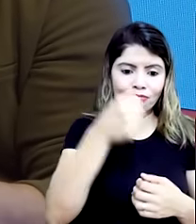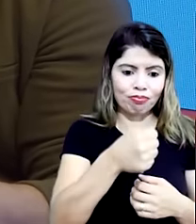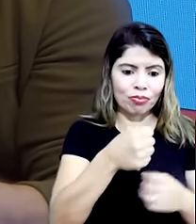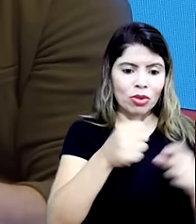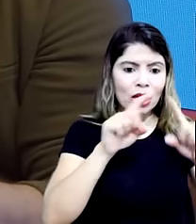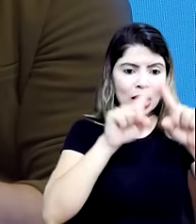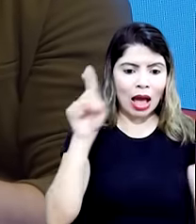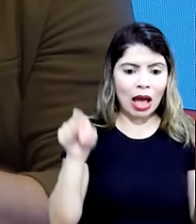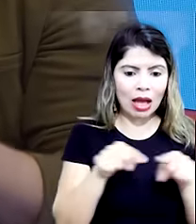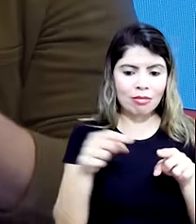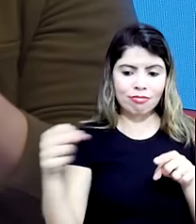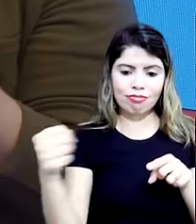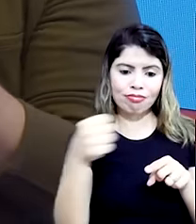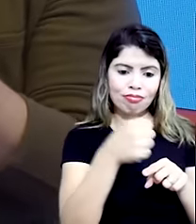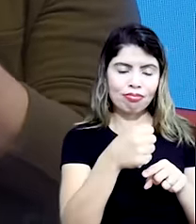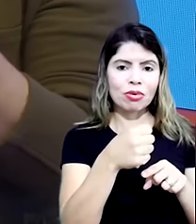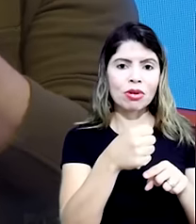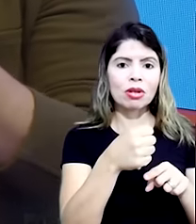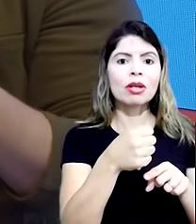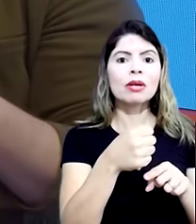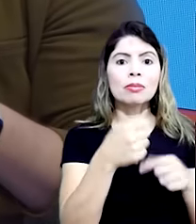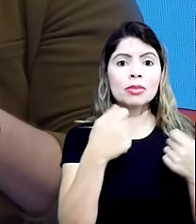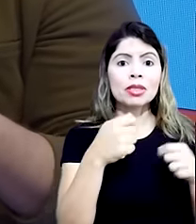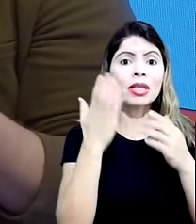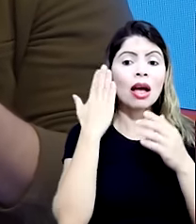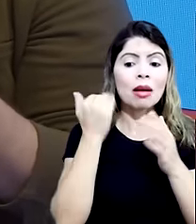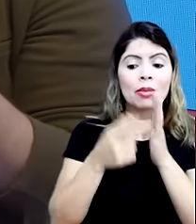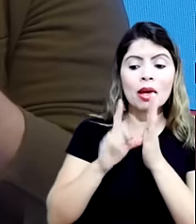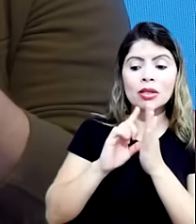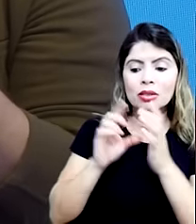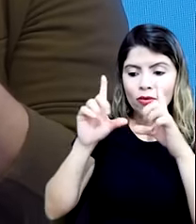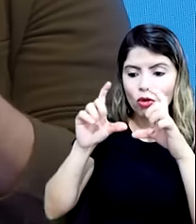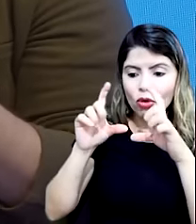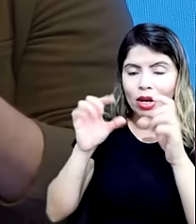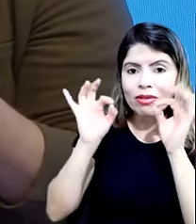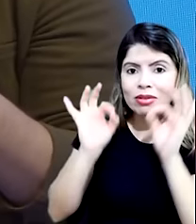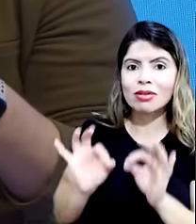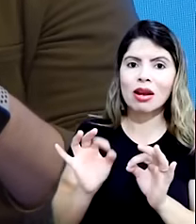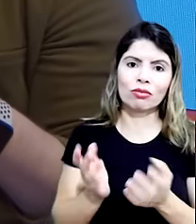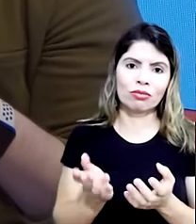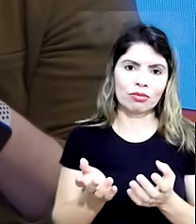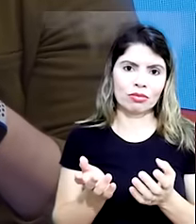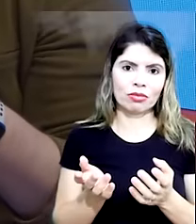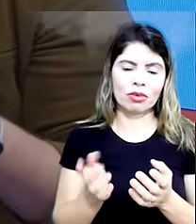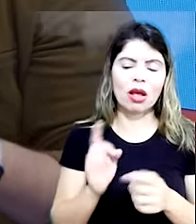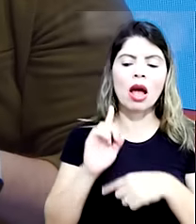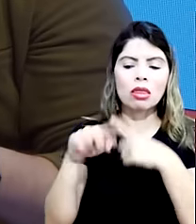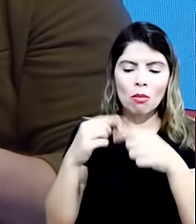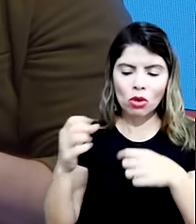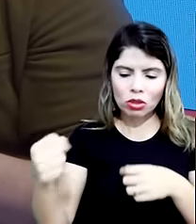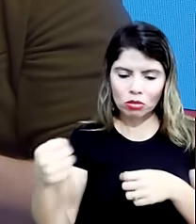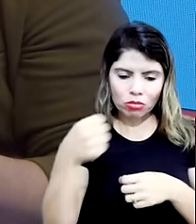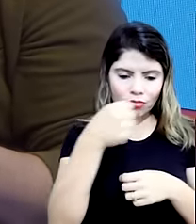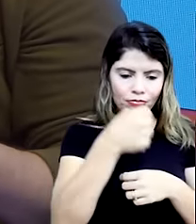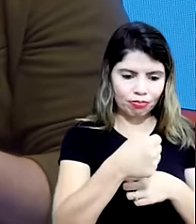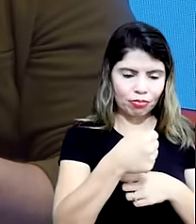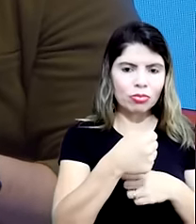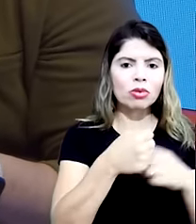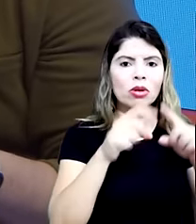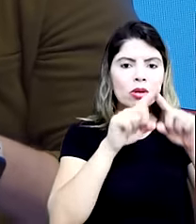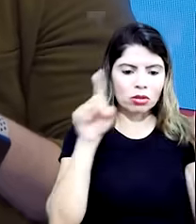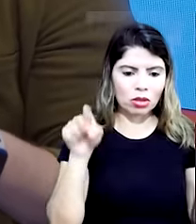ficar na cara que tá errado então esse básico que você só consegue adquirir através do quê